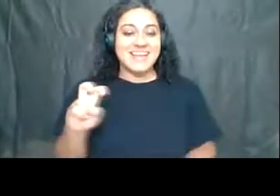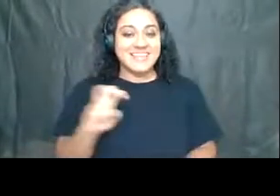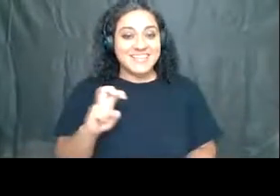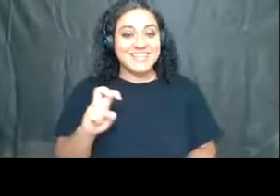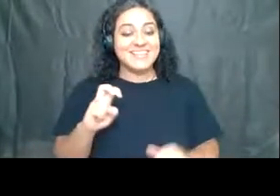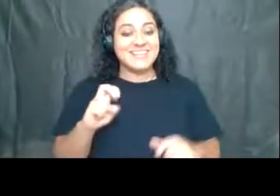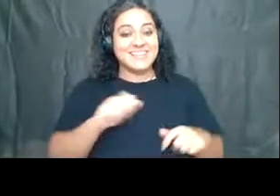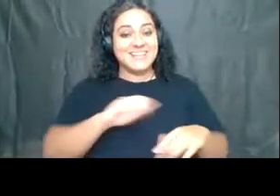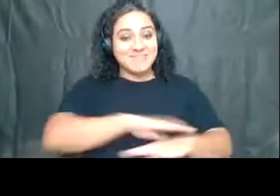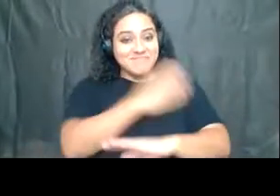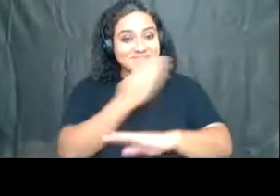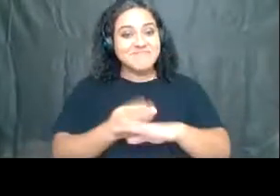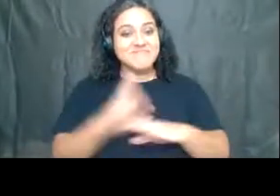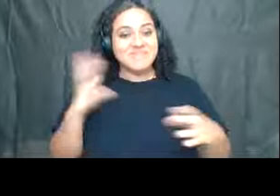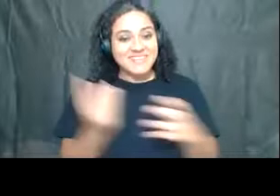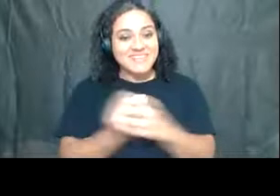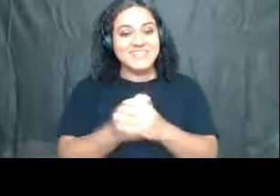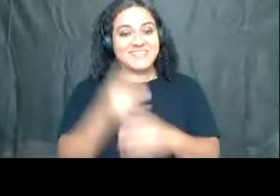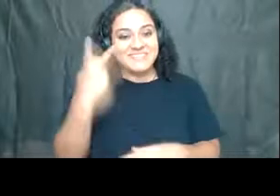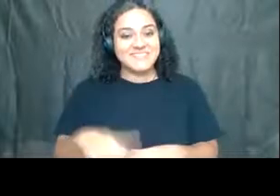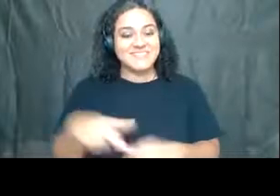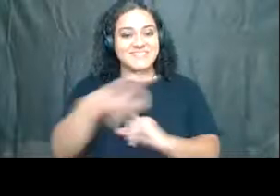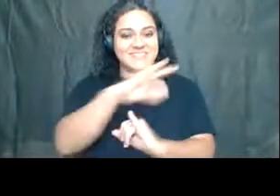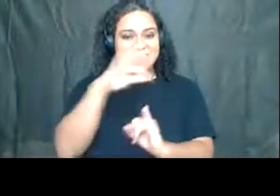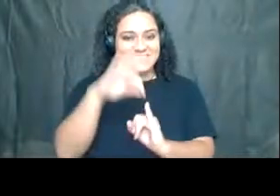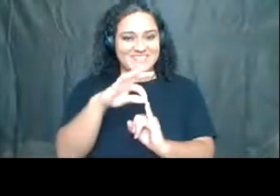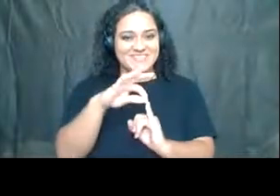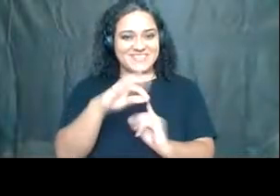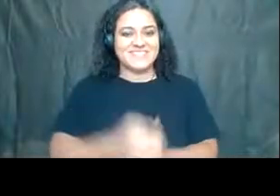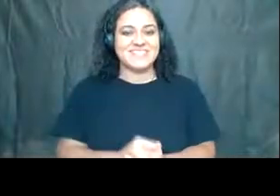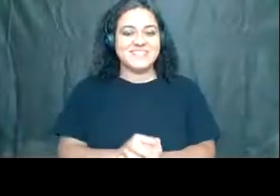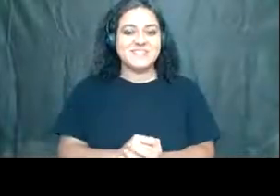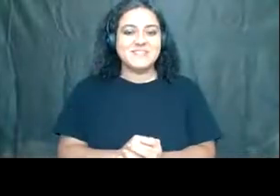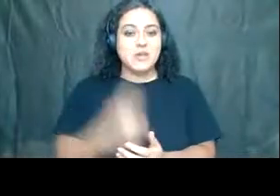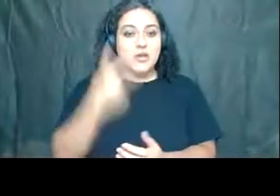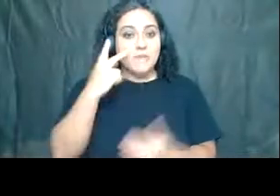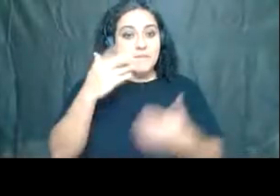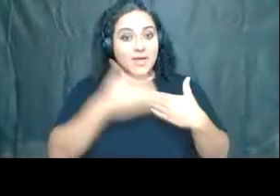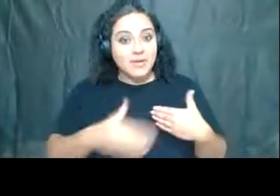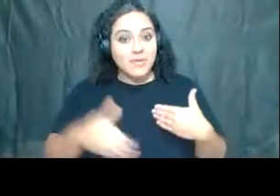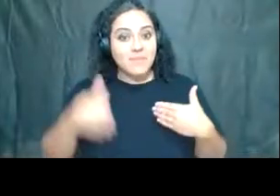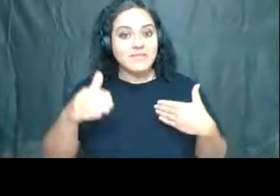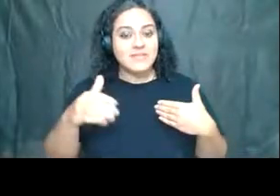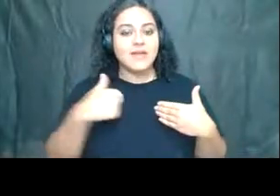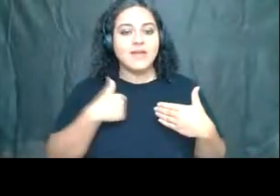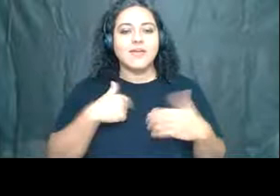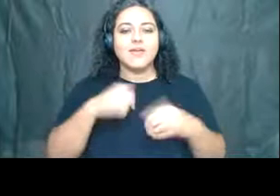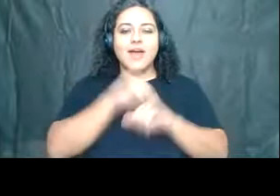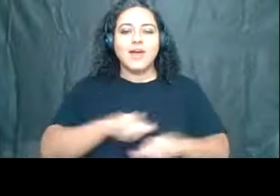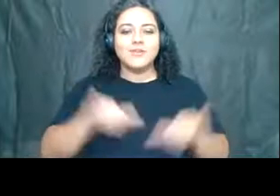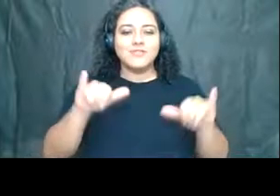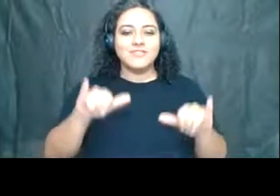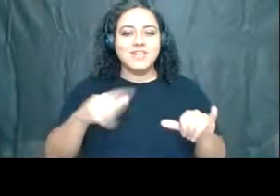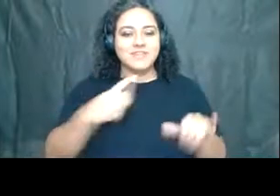de integração do Instituto Federal do Espírito Santo. Para começar, gostaria de anunciar as